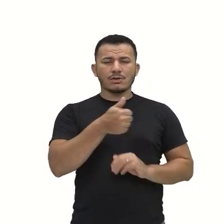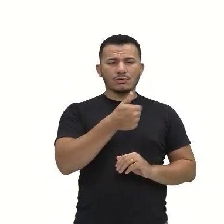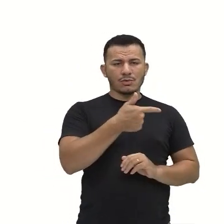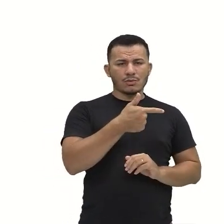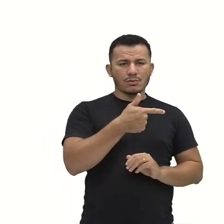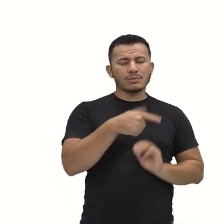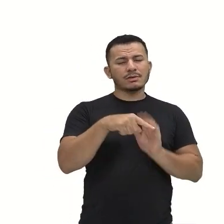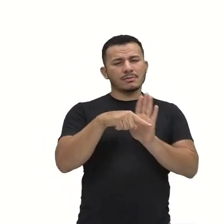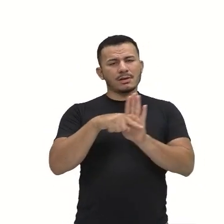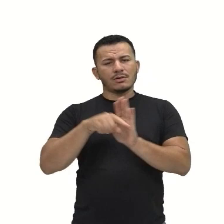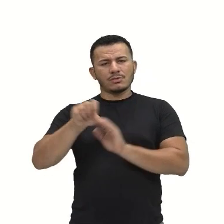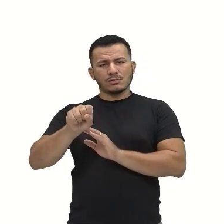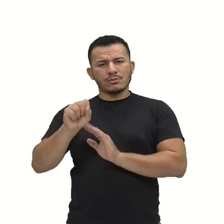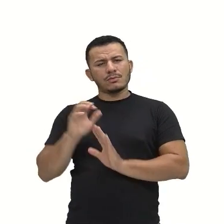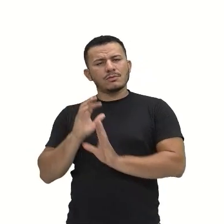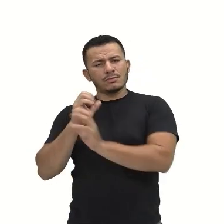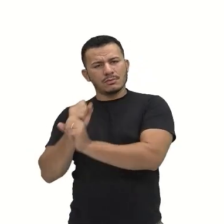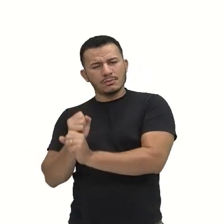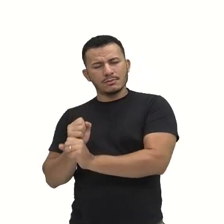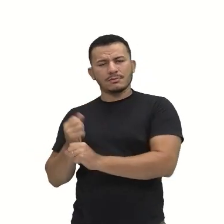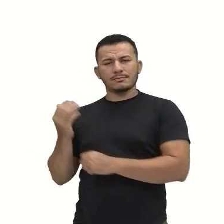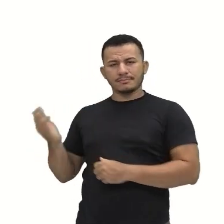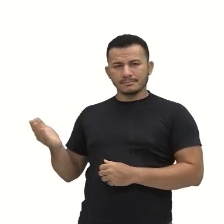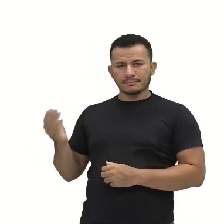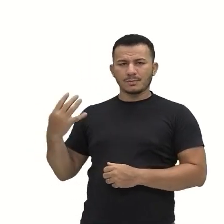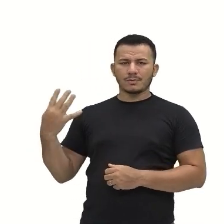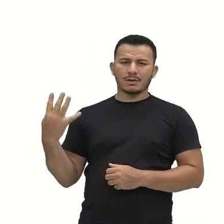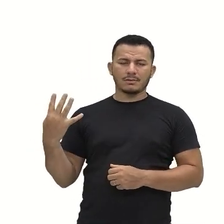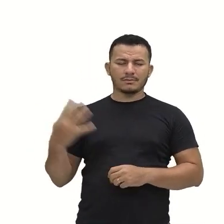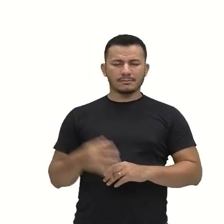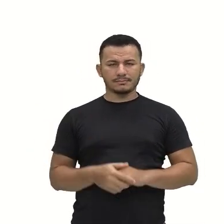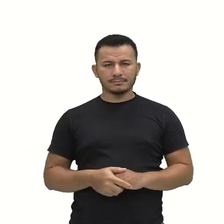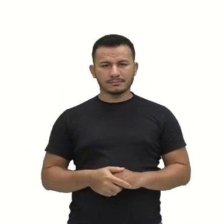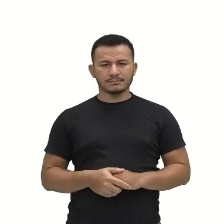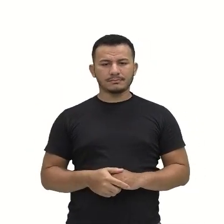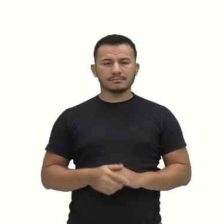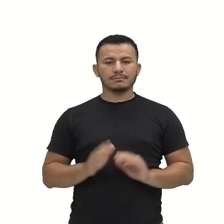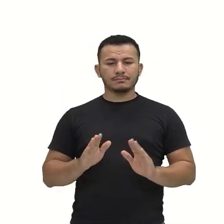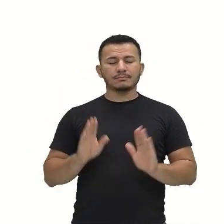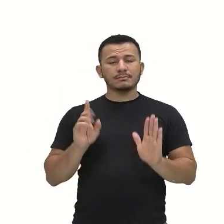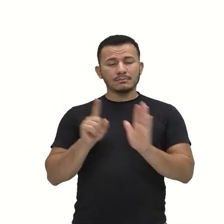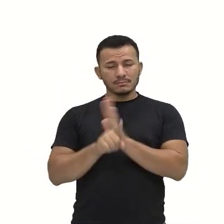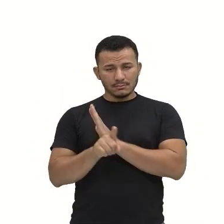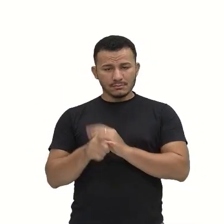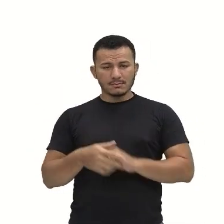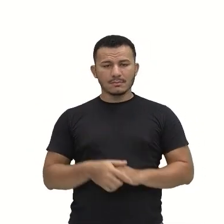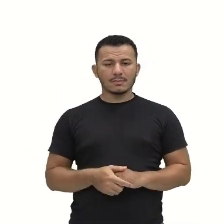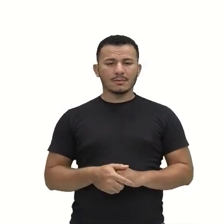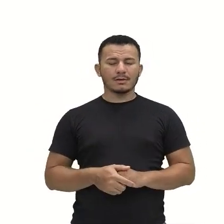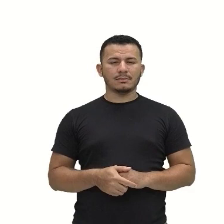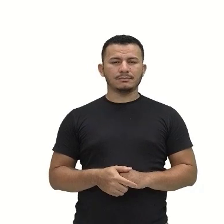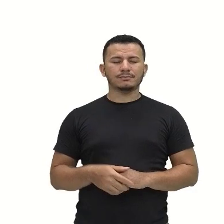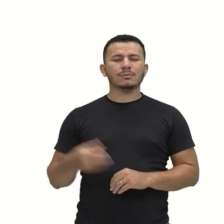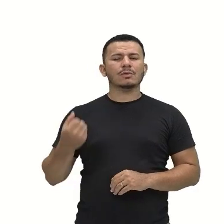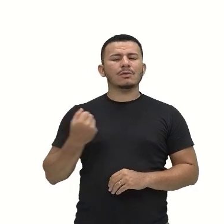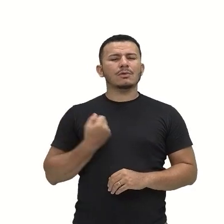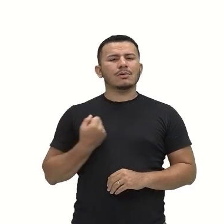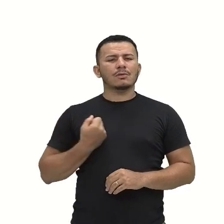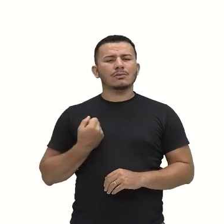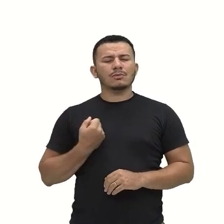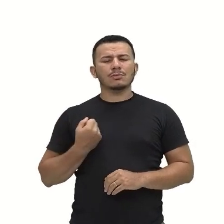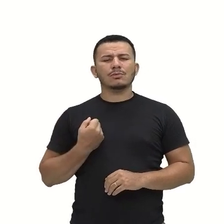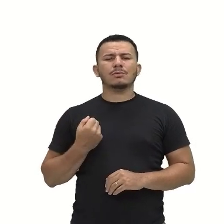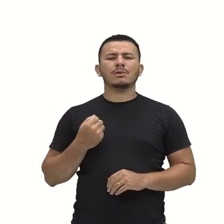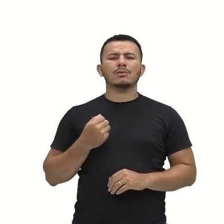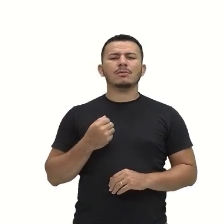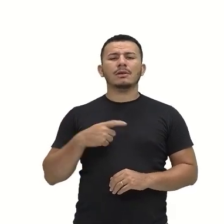12. Eu vou tirar 8, isso aqui vai me dar 4. A pergunta que não quer calar. Qual é o sinal